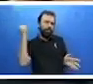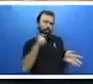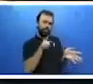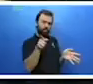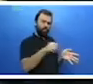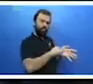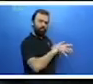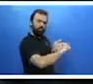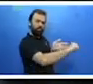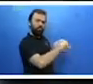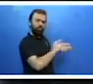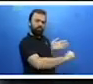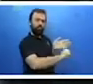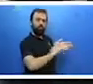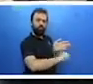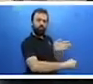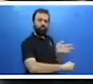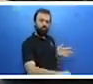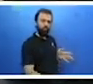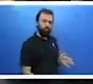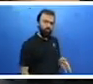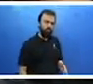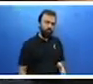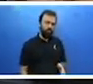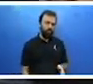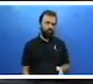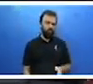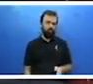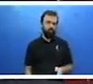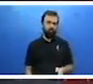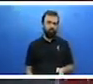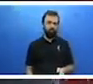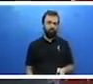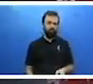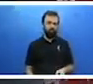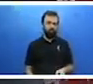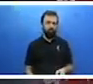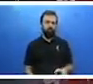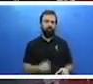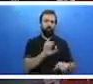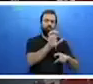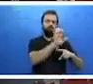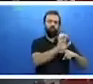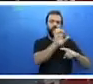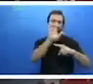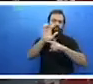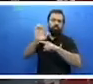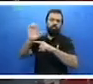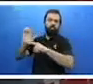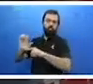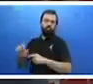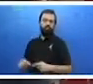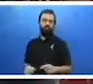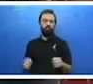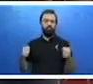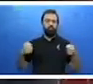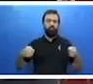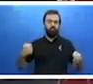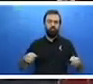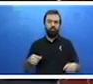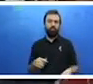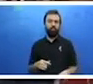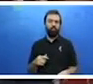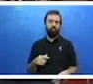grifando. E entendendo esse parágrafo, os estados têm necessidades, mas todos os estados são iguais?